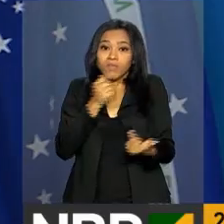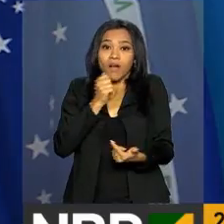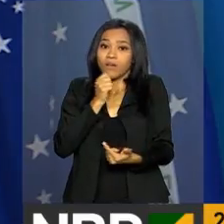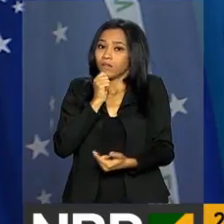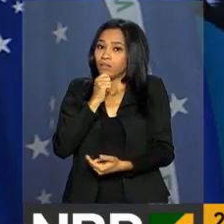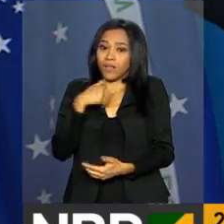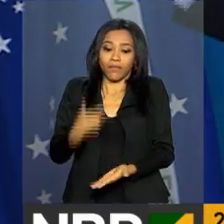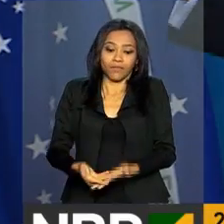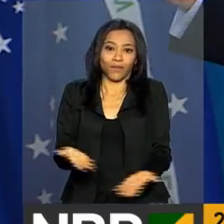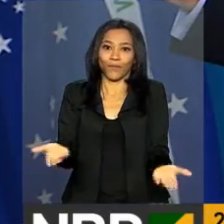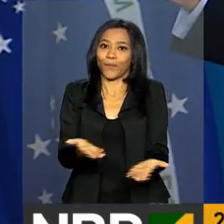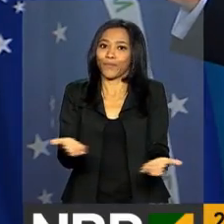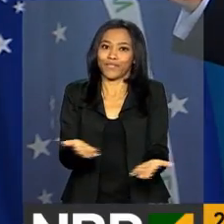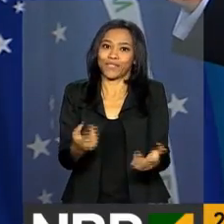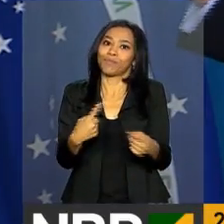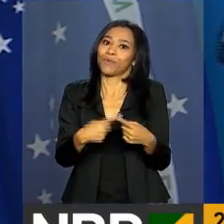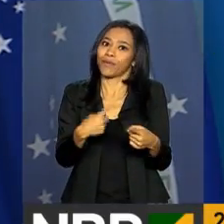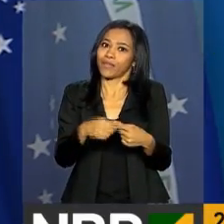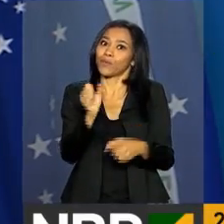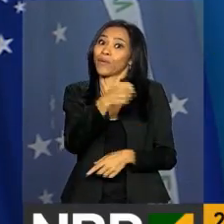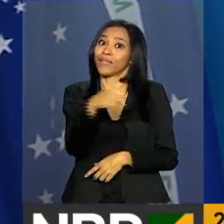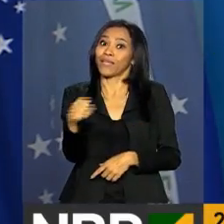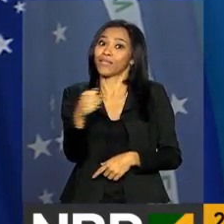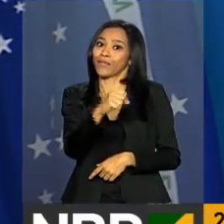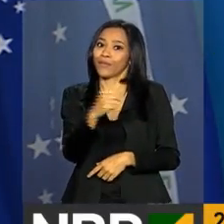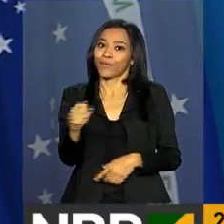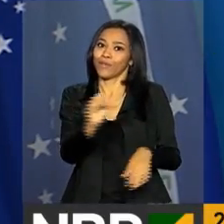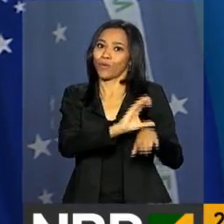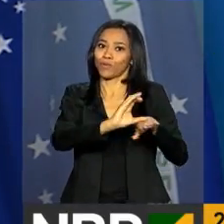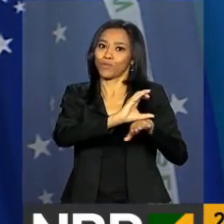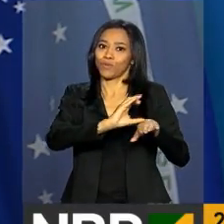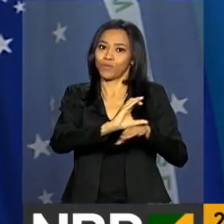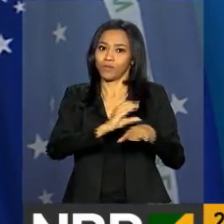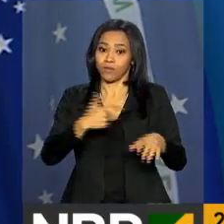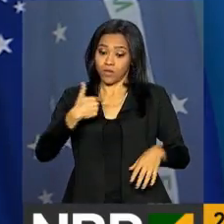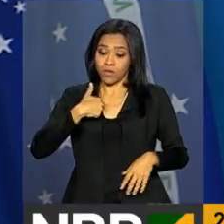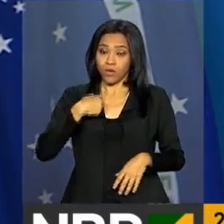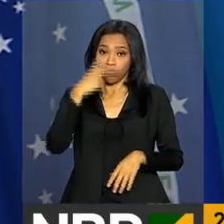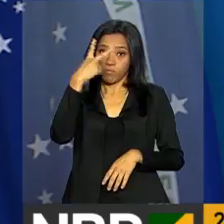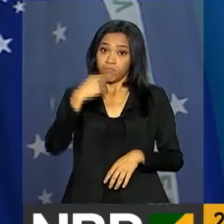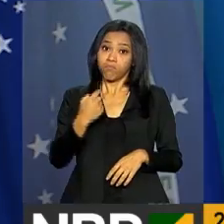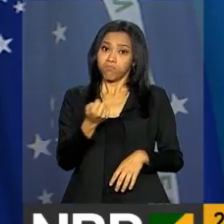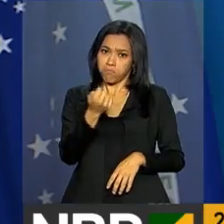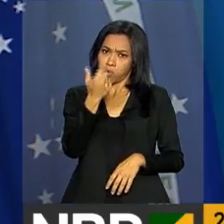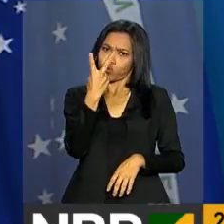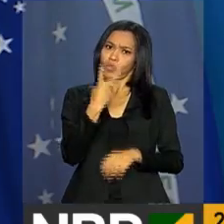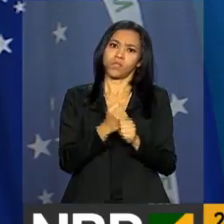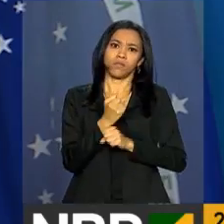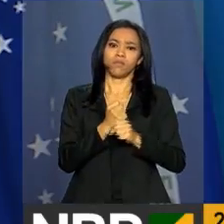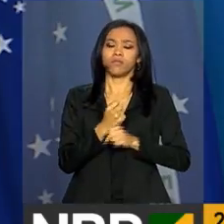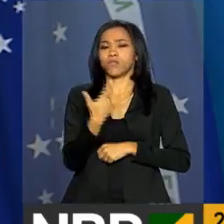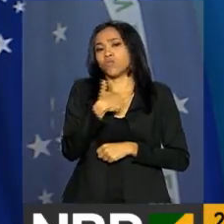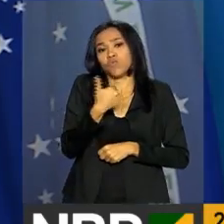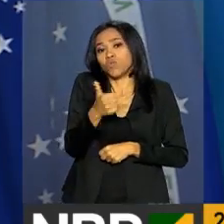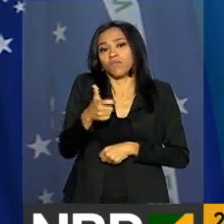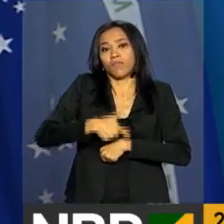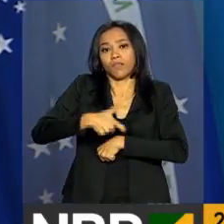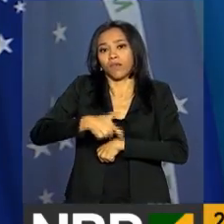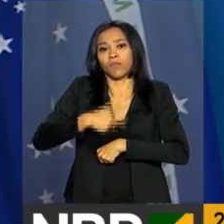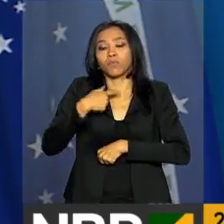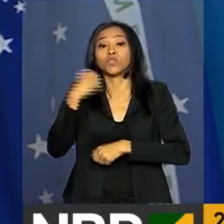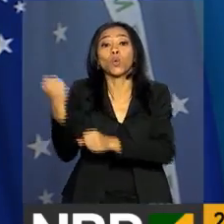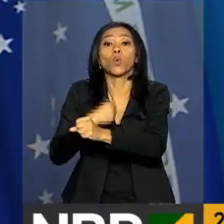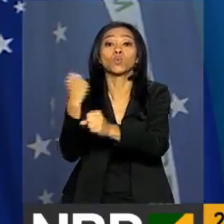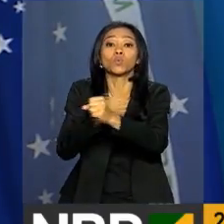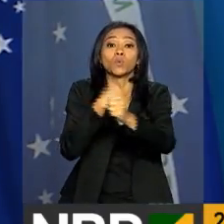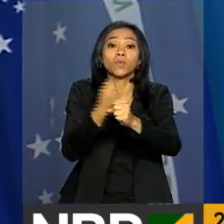hoje e olha que a consulta é de 88 nós estamos do governo há menos de dois anos nós não tivermos condições de construir penitenciárias